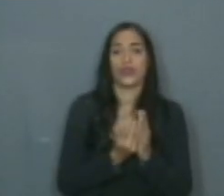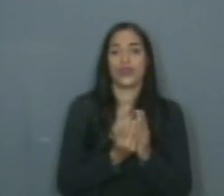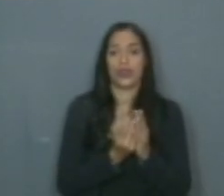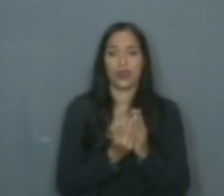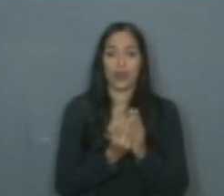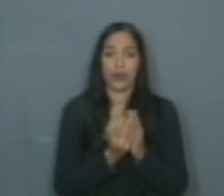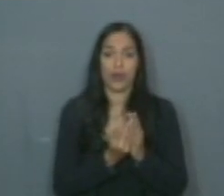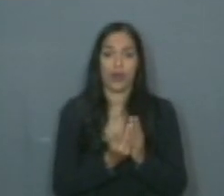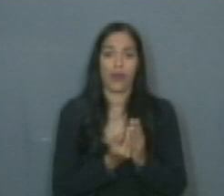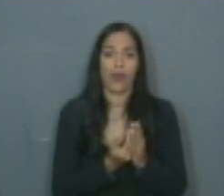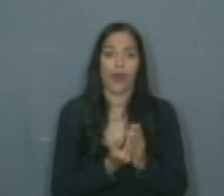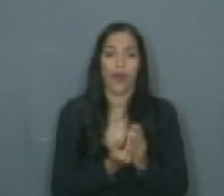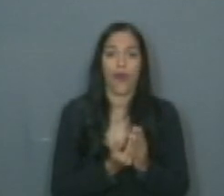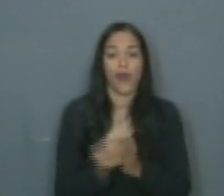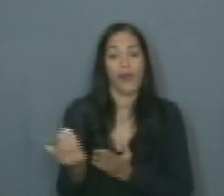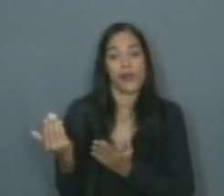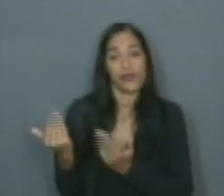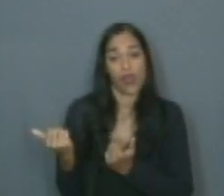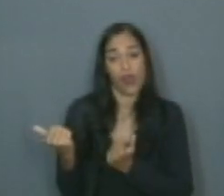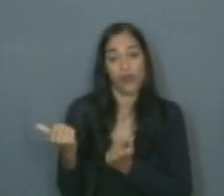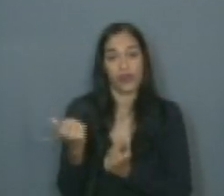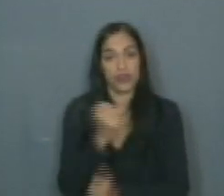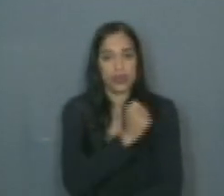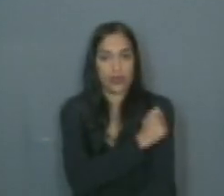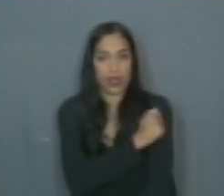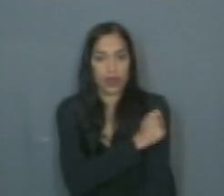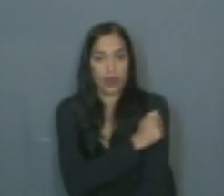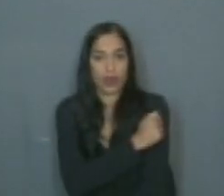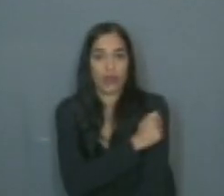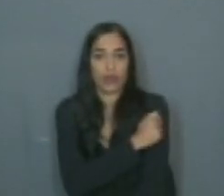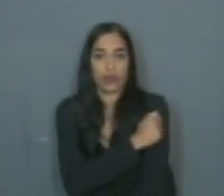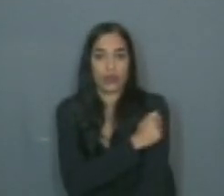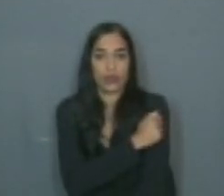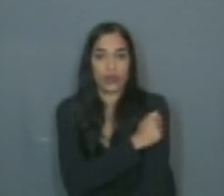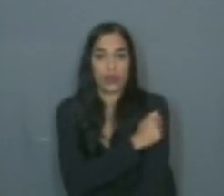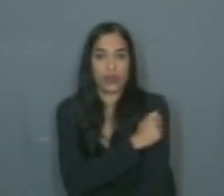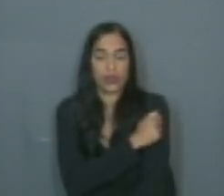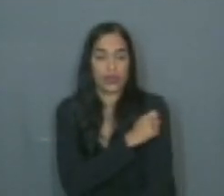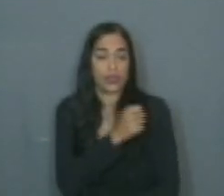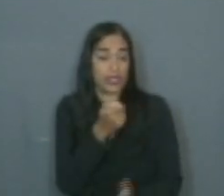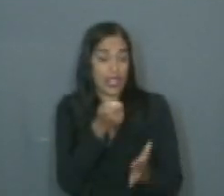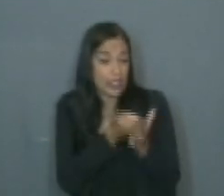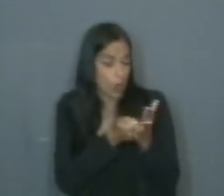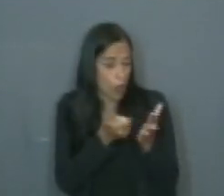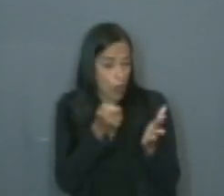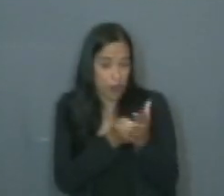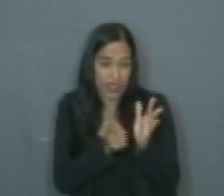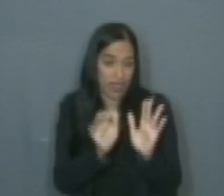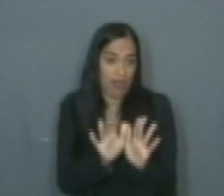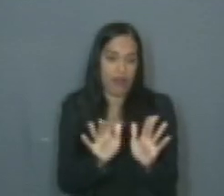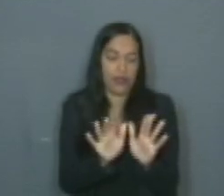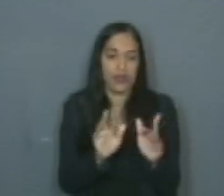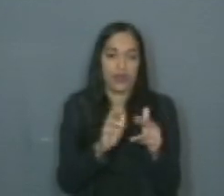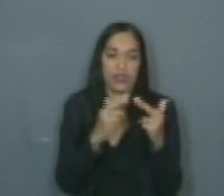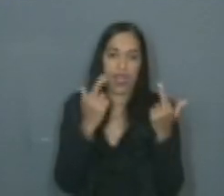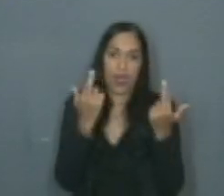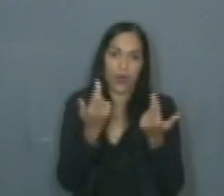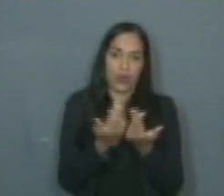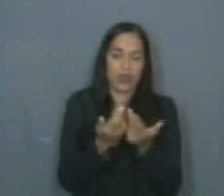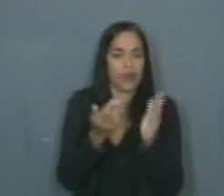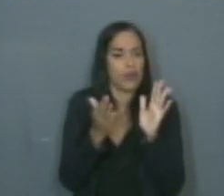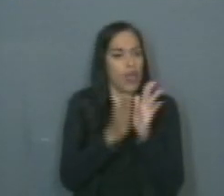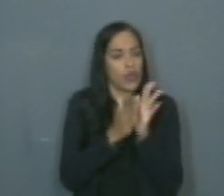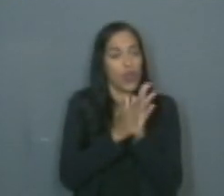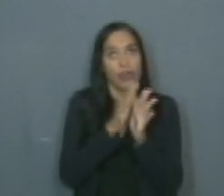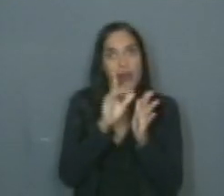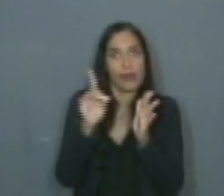que jovens, estudantes, sem serem obrigados a se reunirem para adorar a Deus,